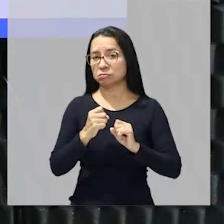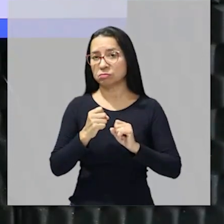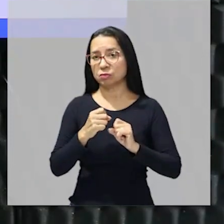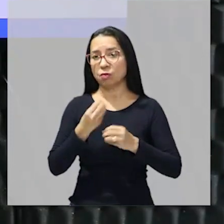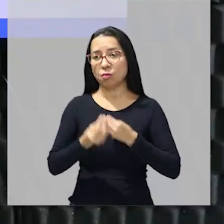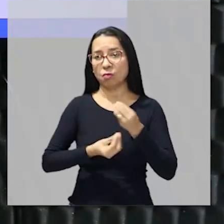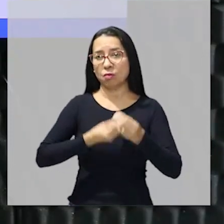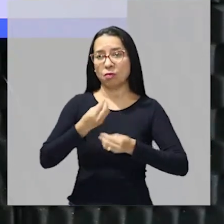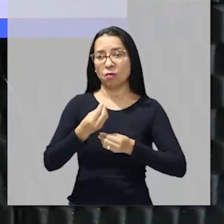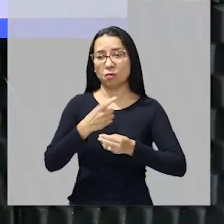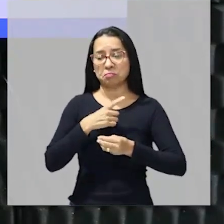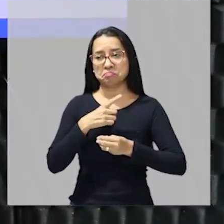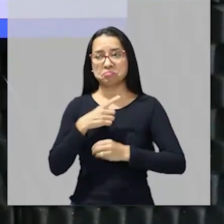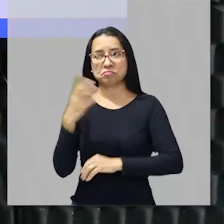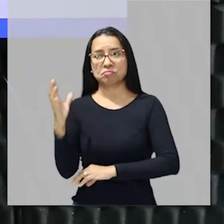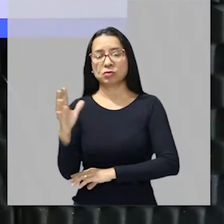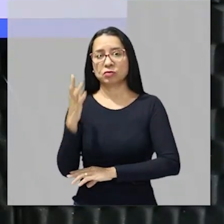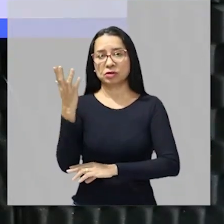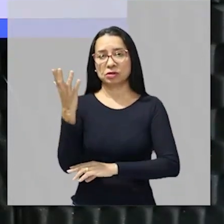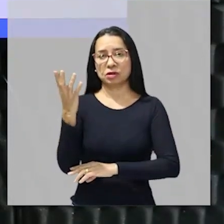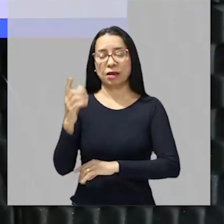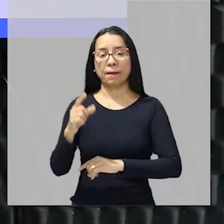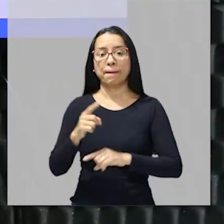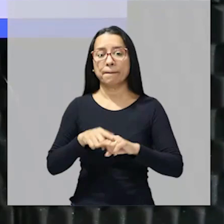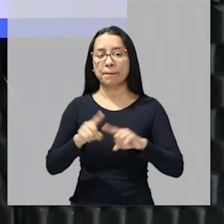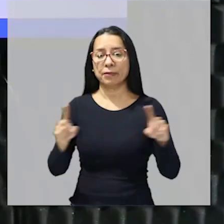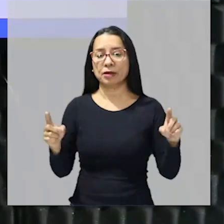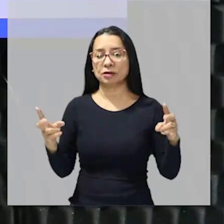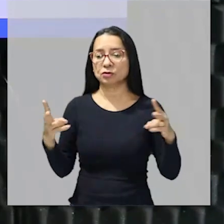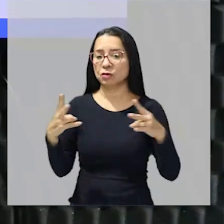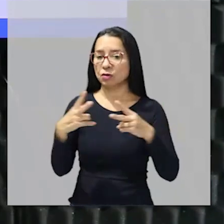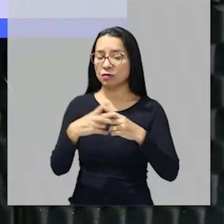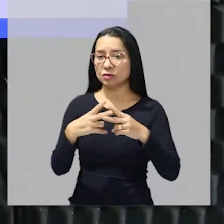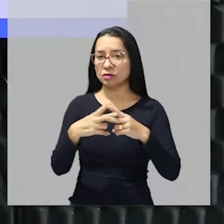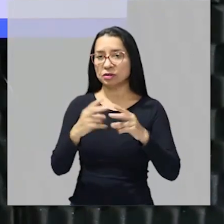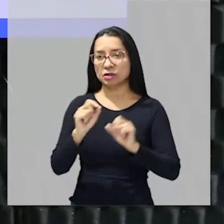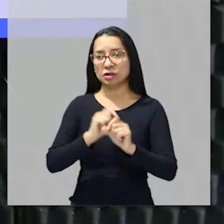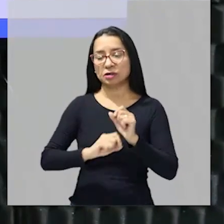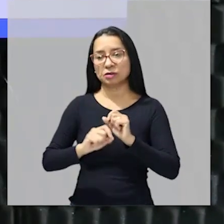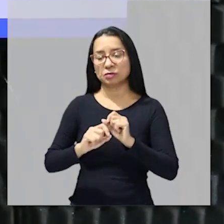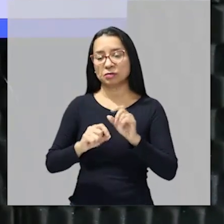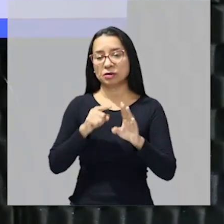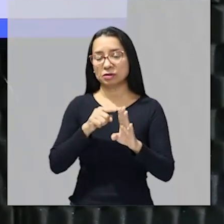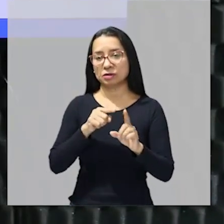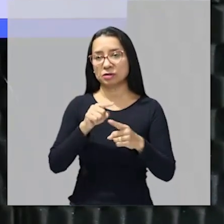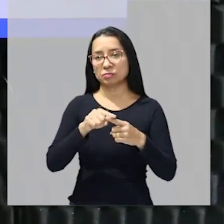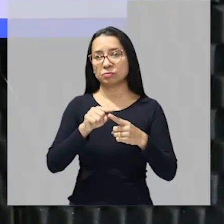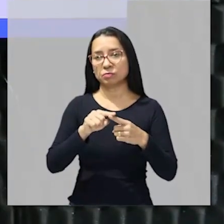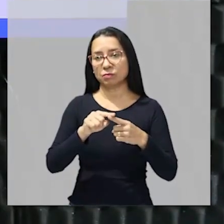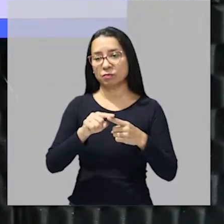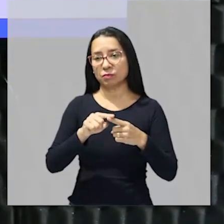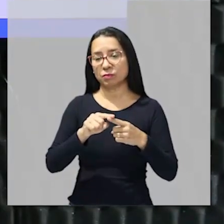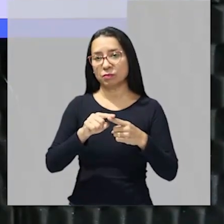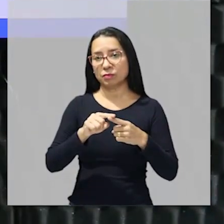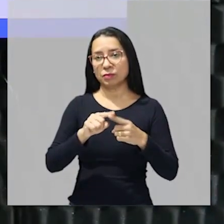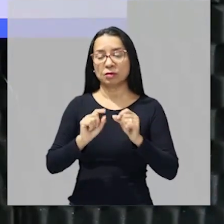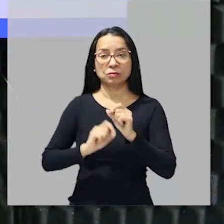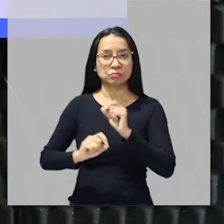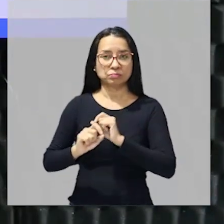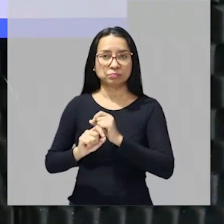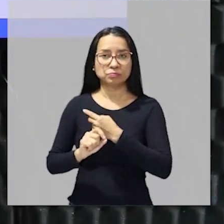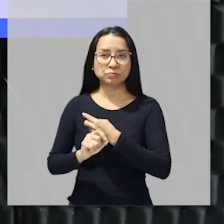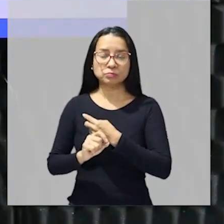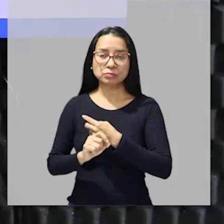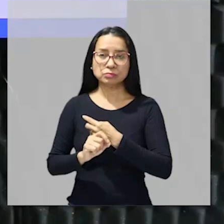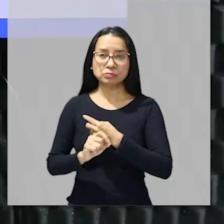mas o conflito direto entre o Washington e basicamente o Kremlin, ou